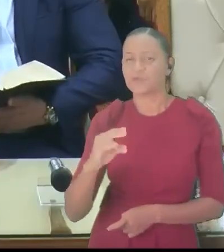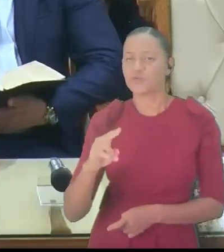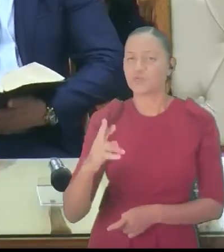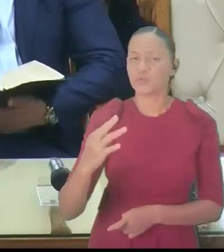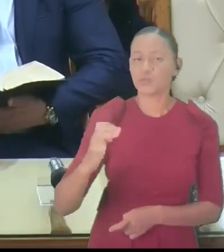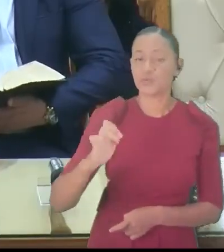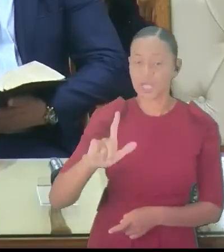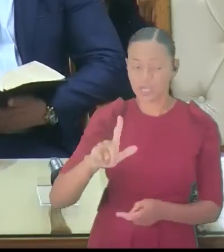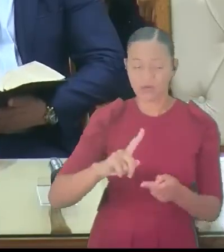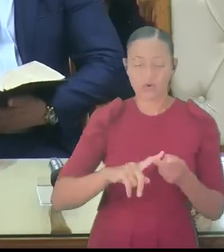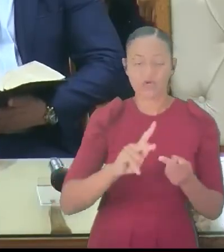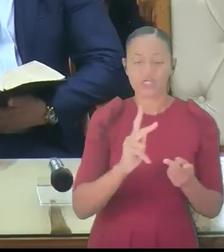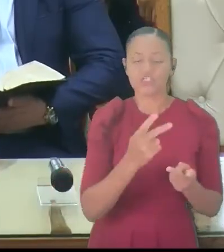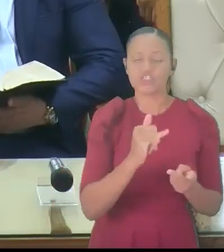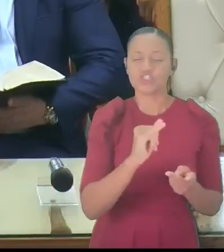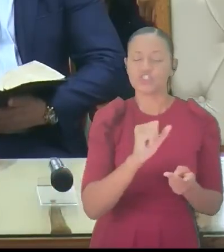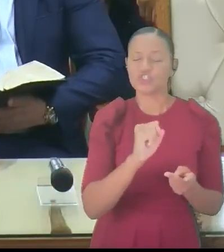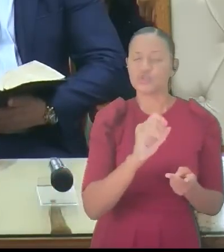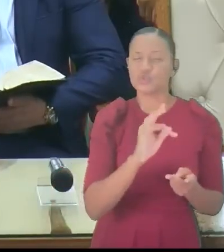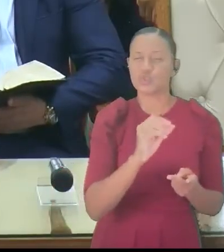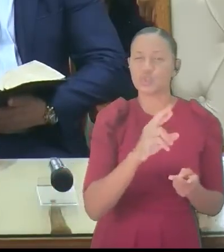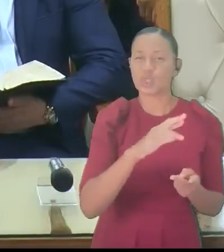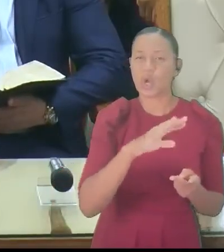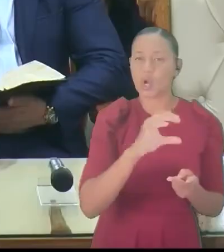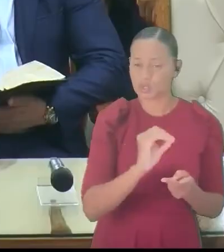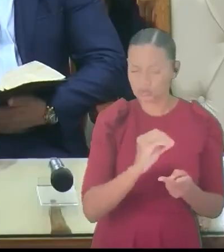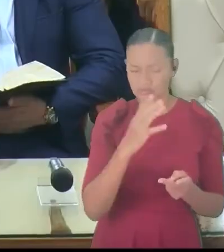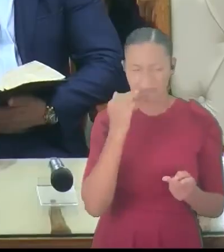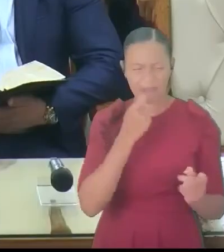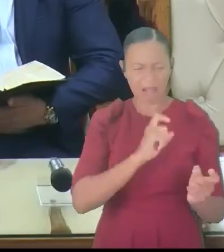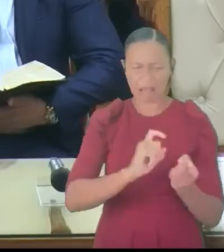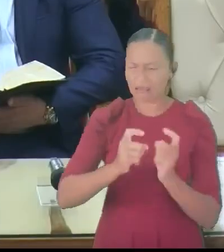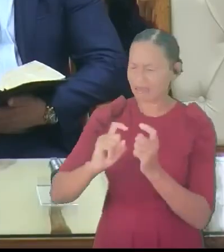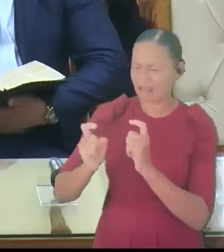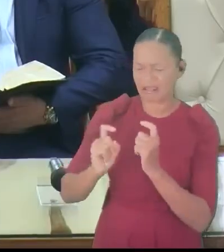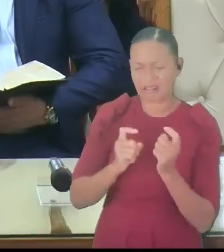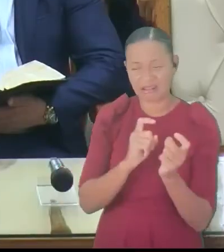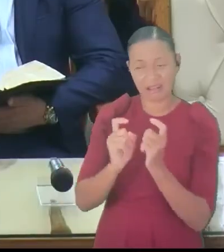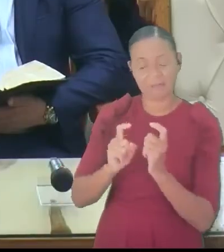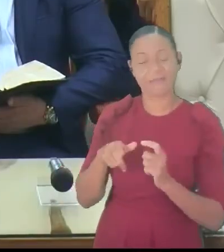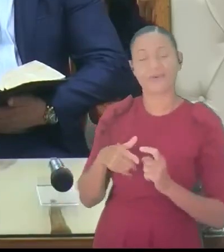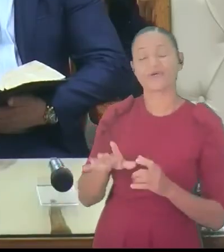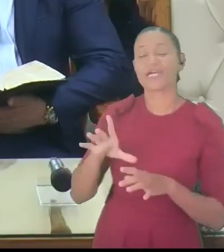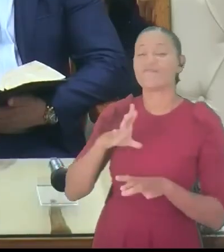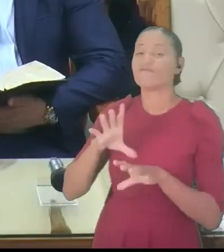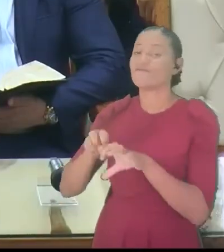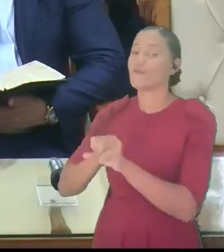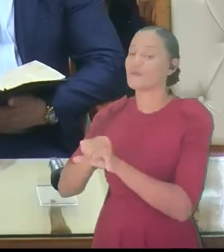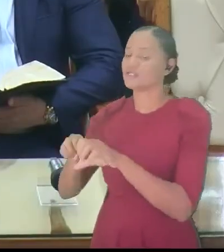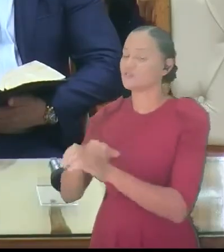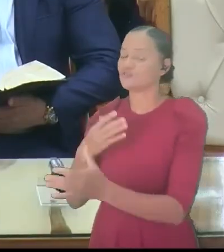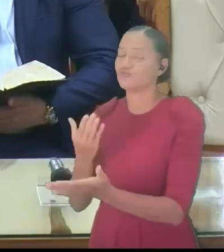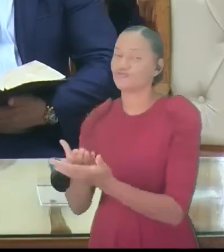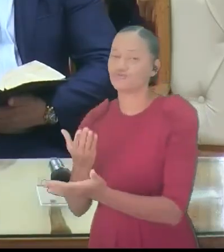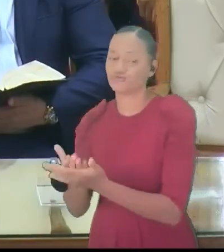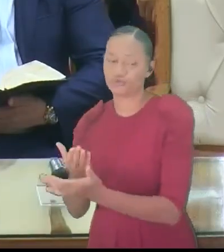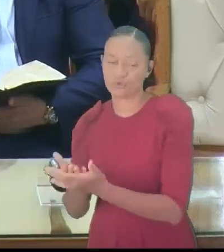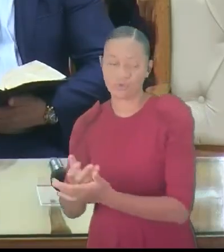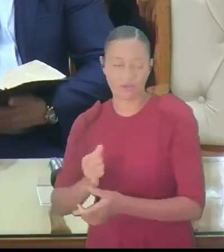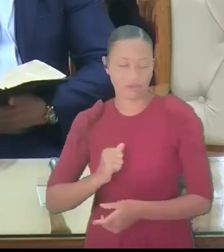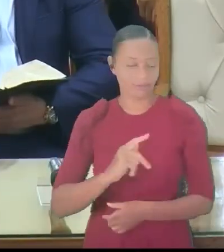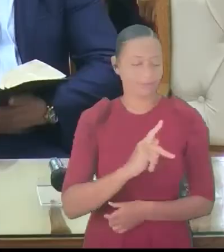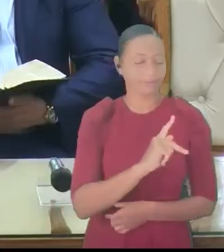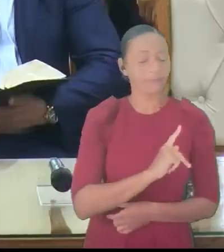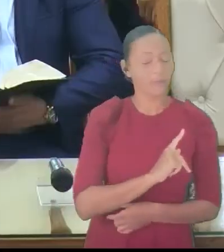era letrado. Era um homem que tinha participado da academia. E os apóstolos, eles eram